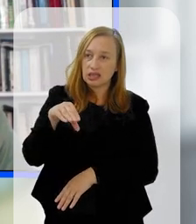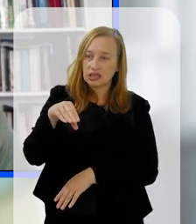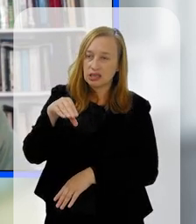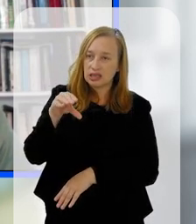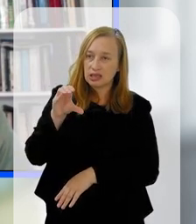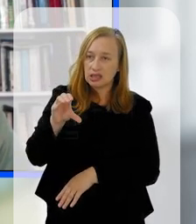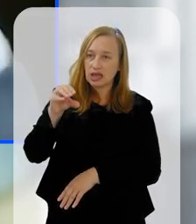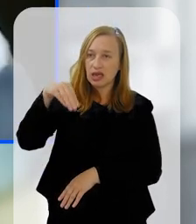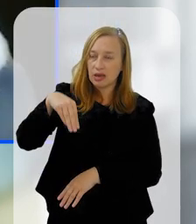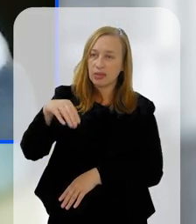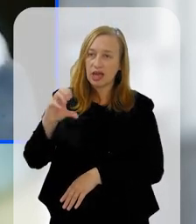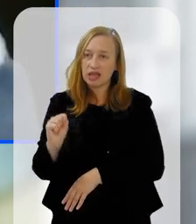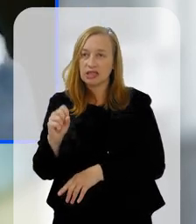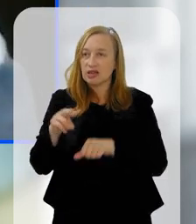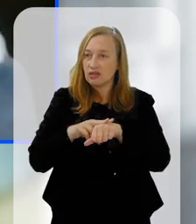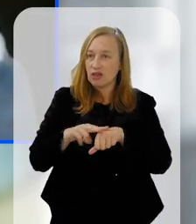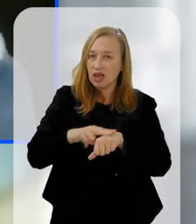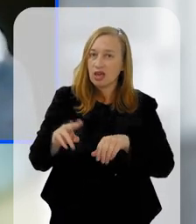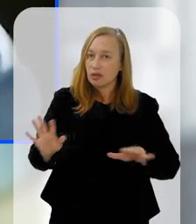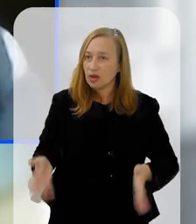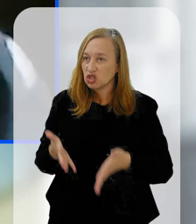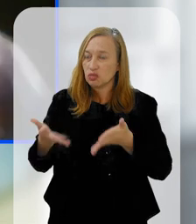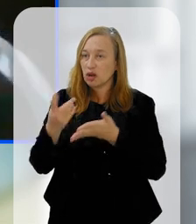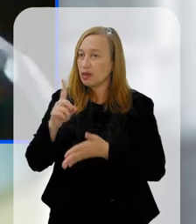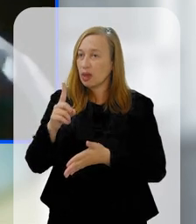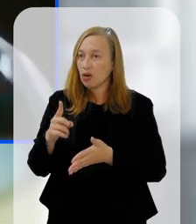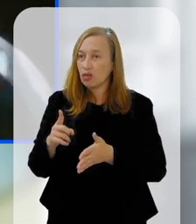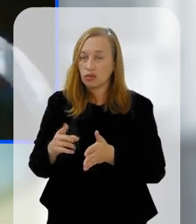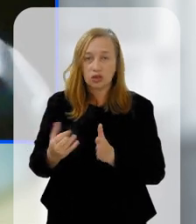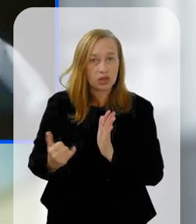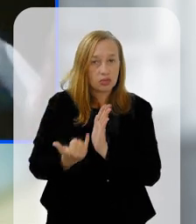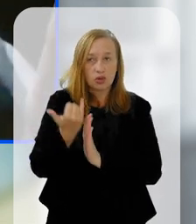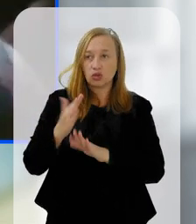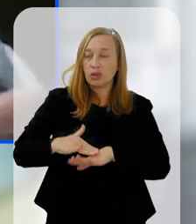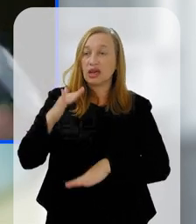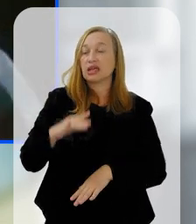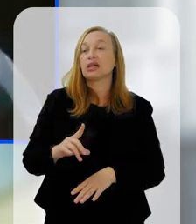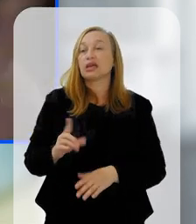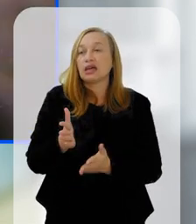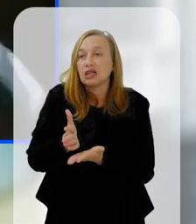Perfeito. fizemos a lei do ICMS Verde para estimular,